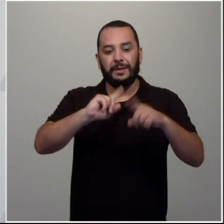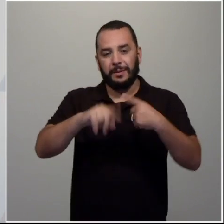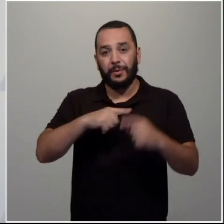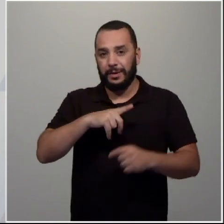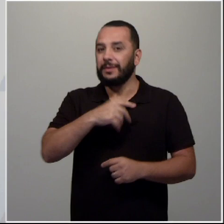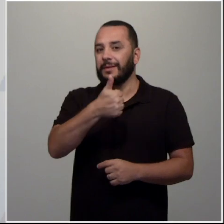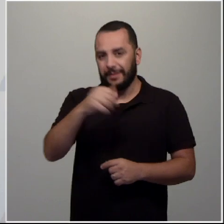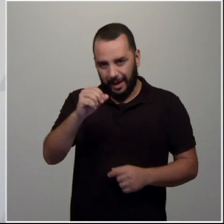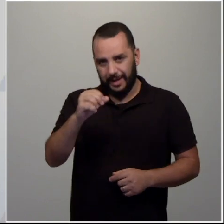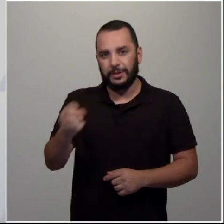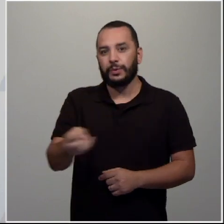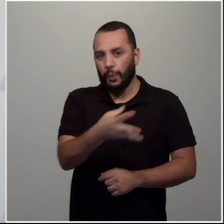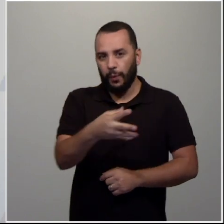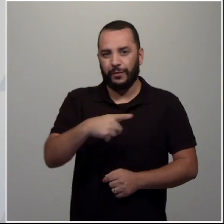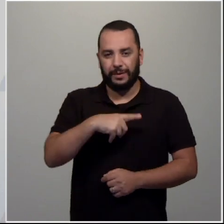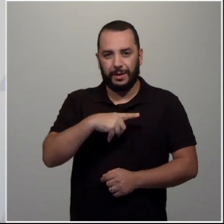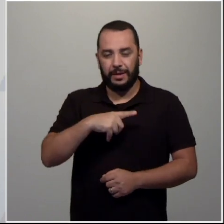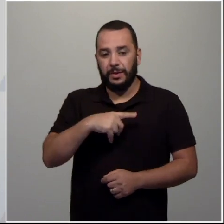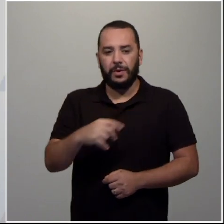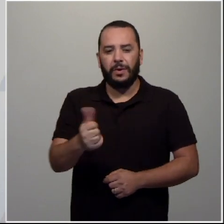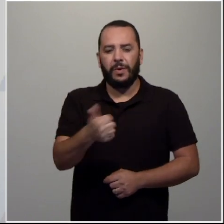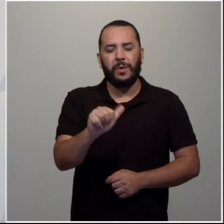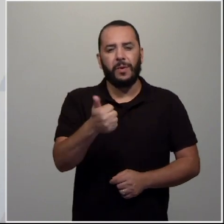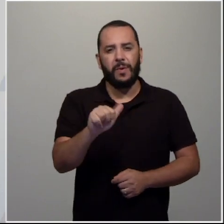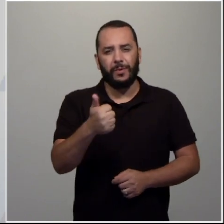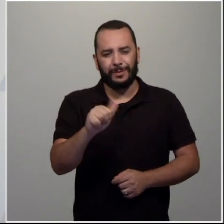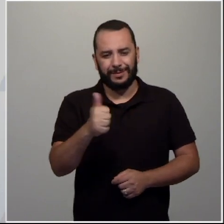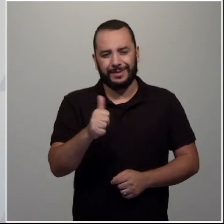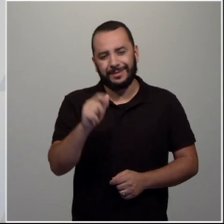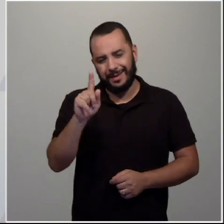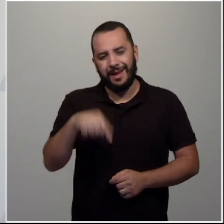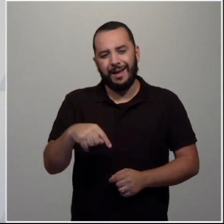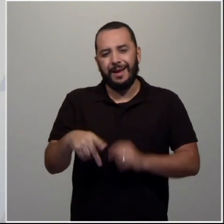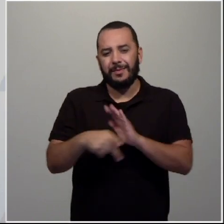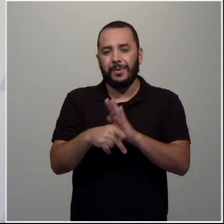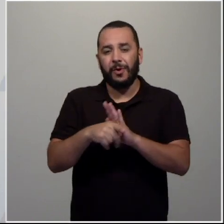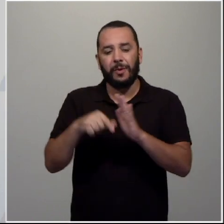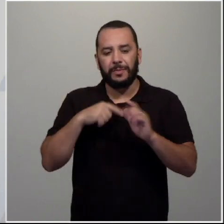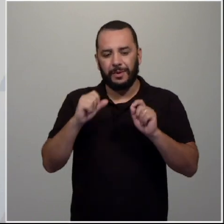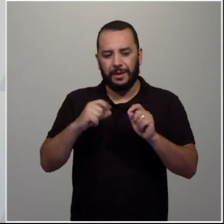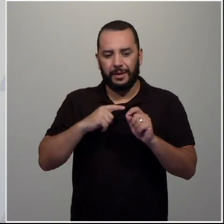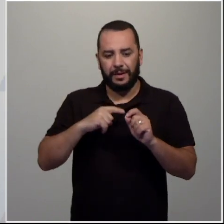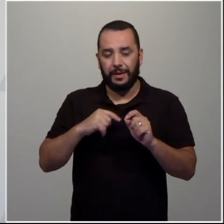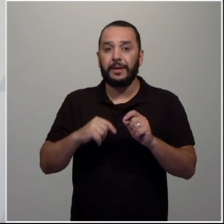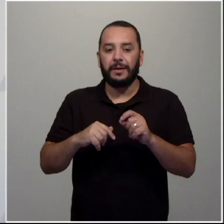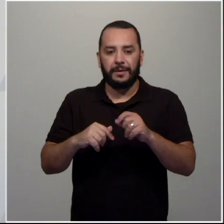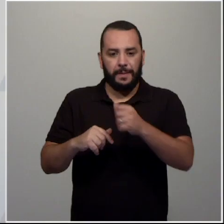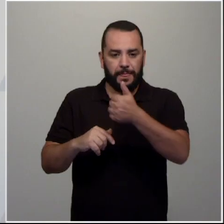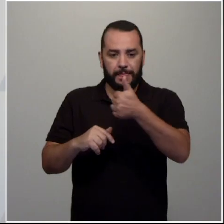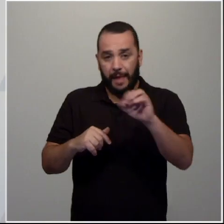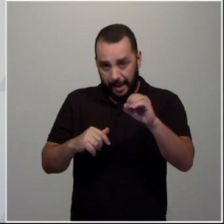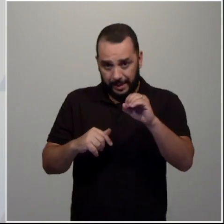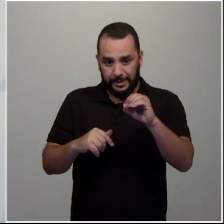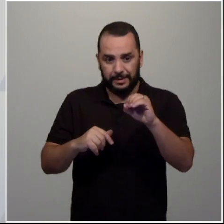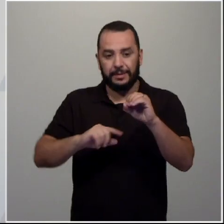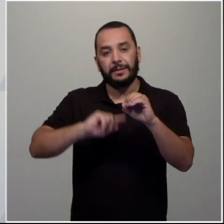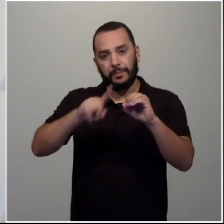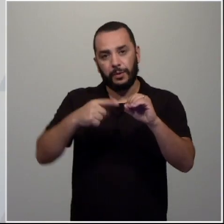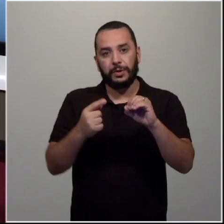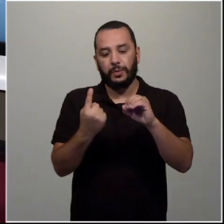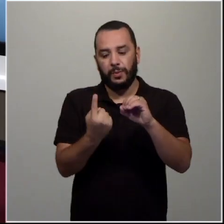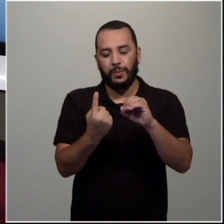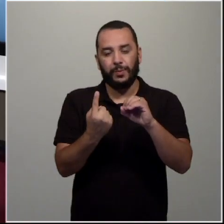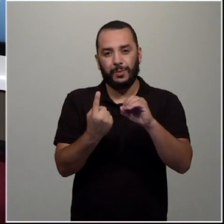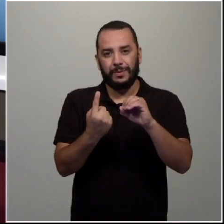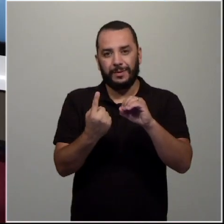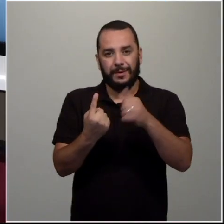novo símbolo 11 é justamente então a união do símbolo que representa o 12º que representou